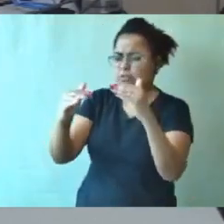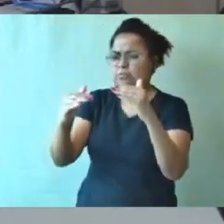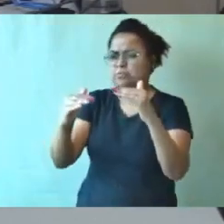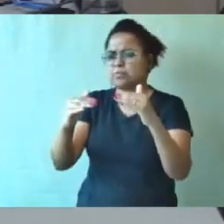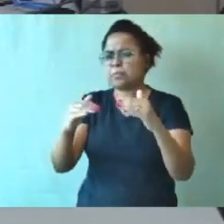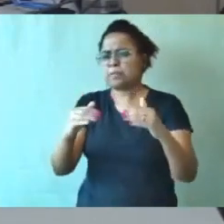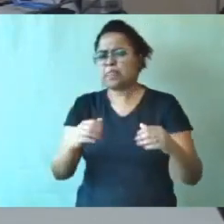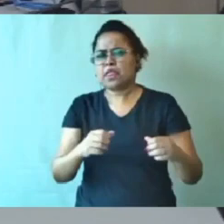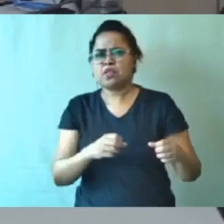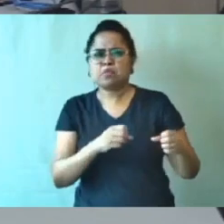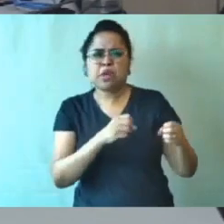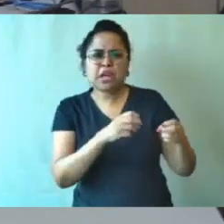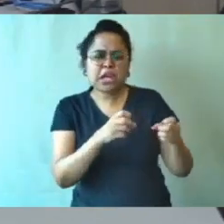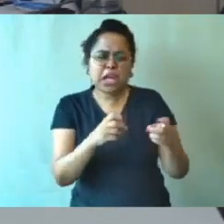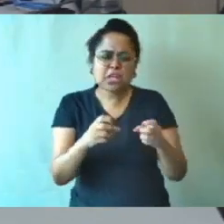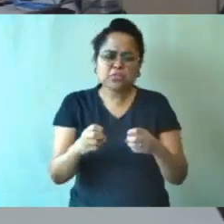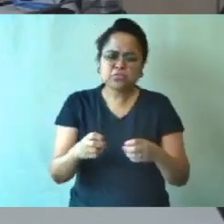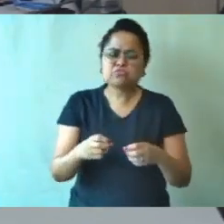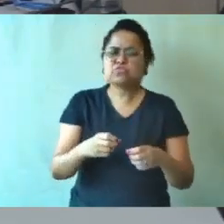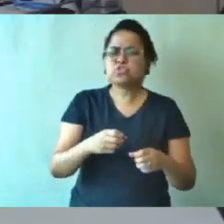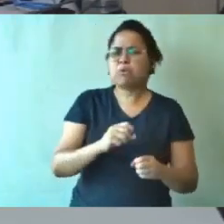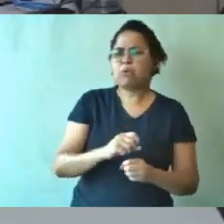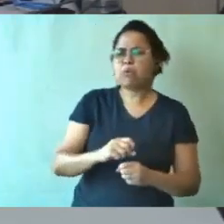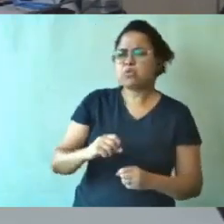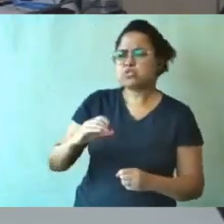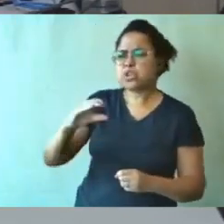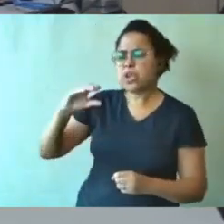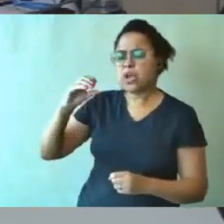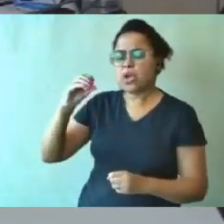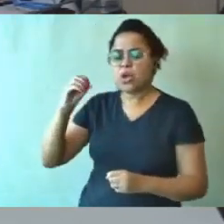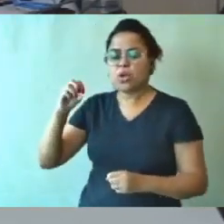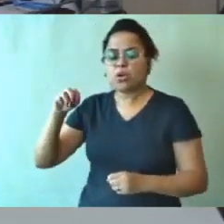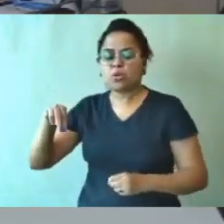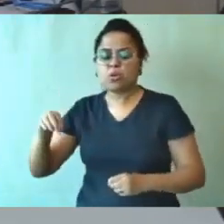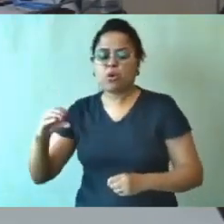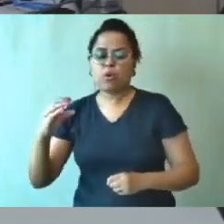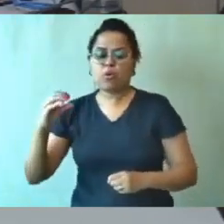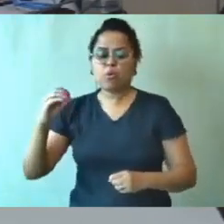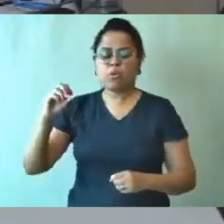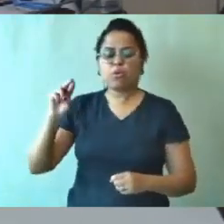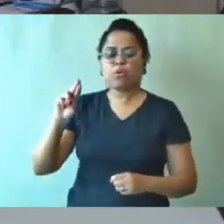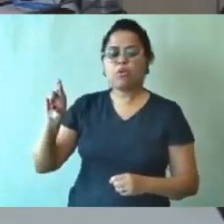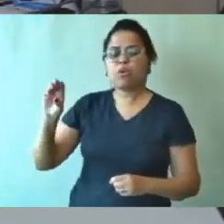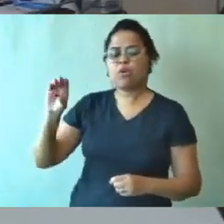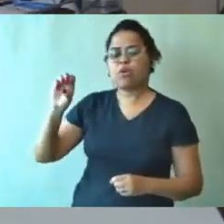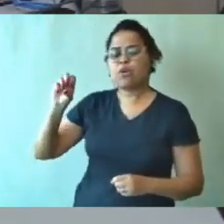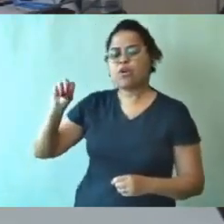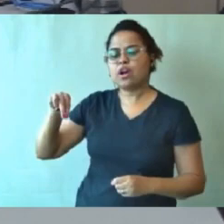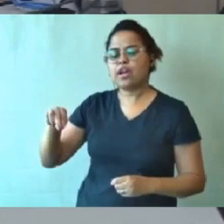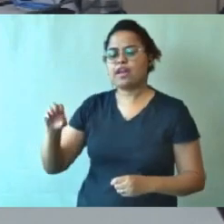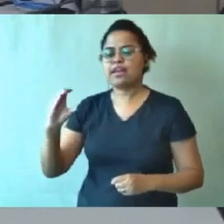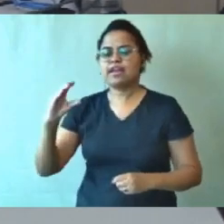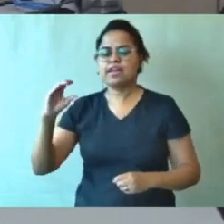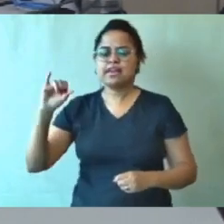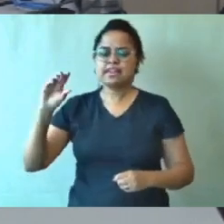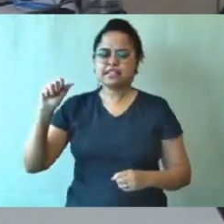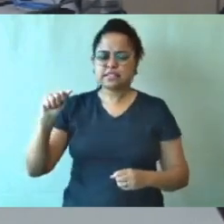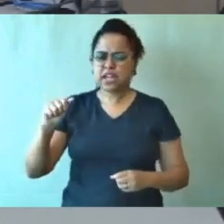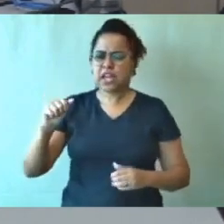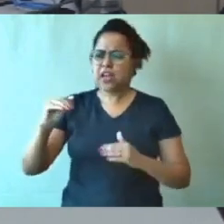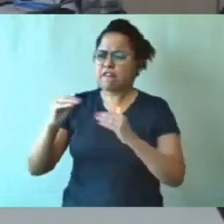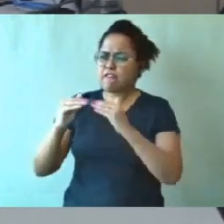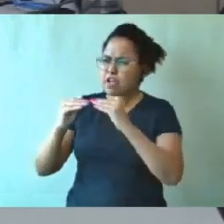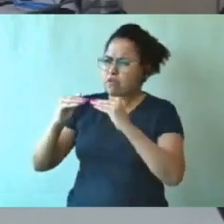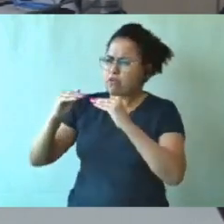concorrência ampla, quando uma empresa vai se tornando ineficiente e o concorrente vai crescendo com